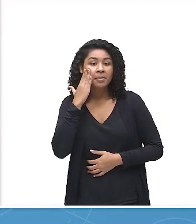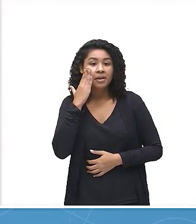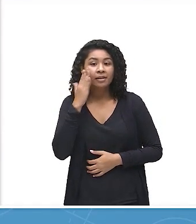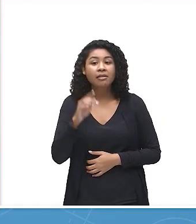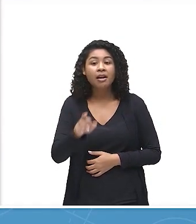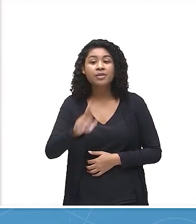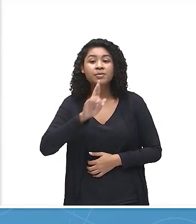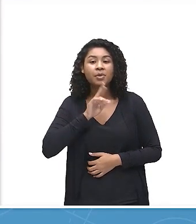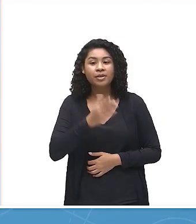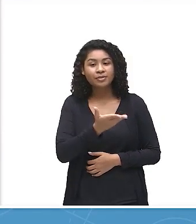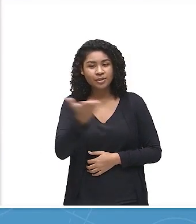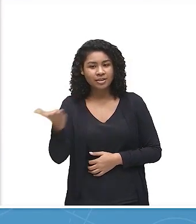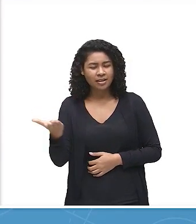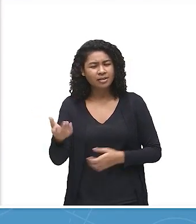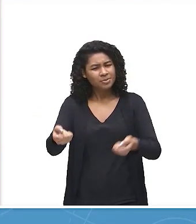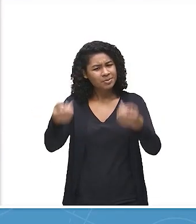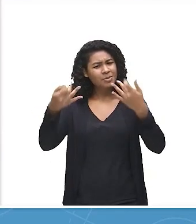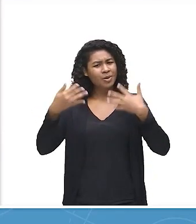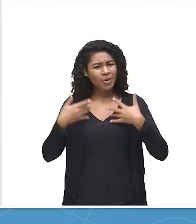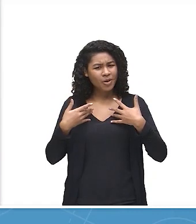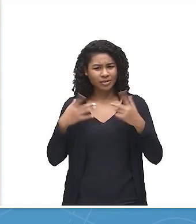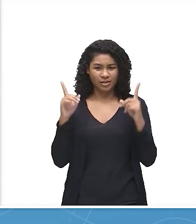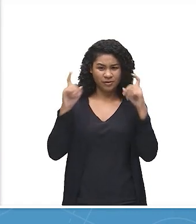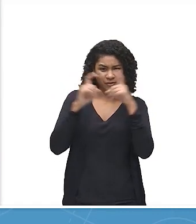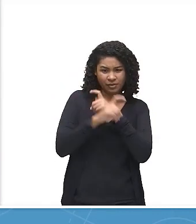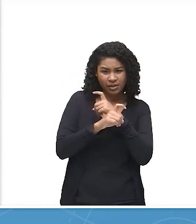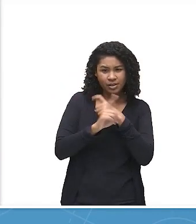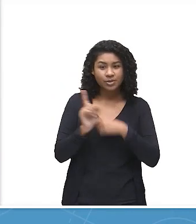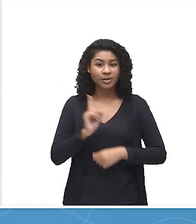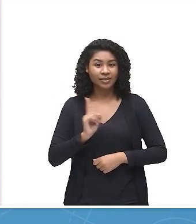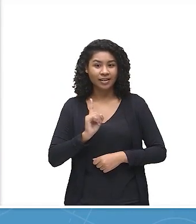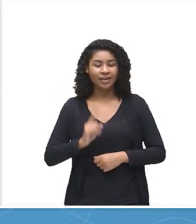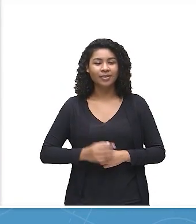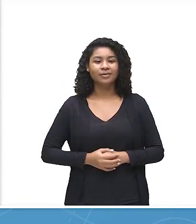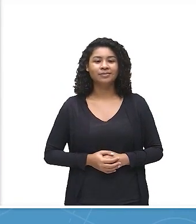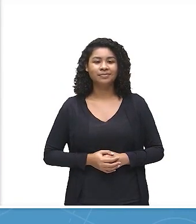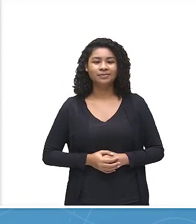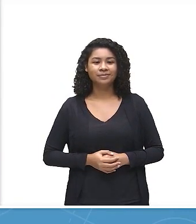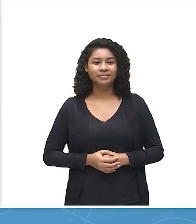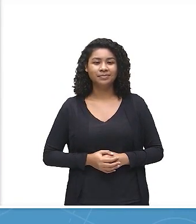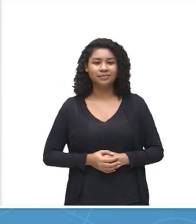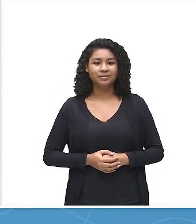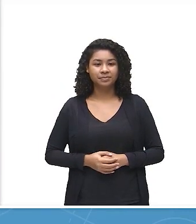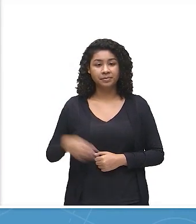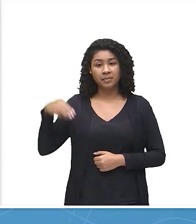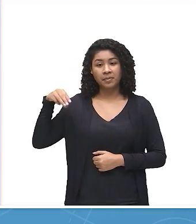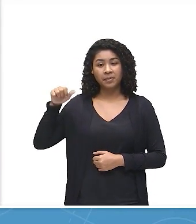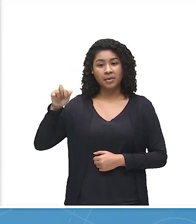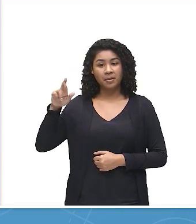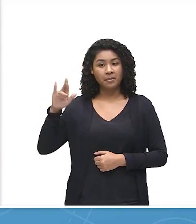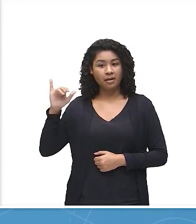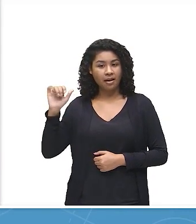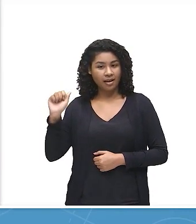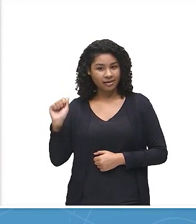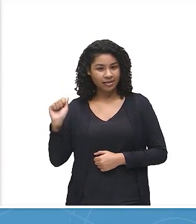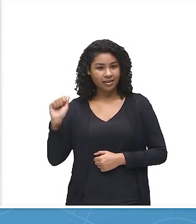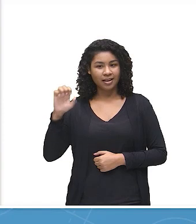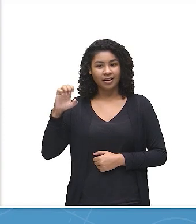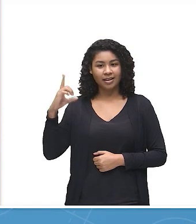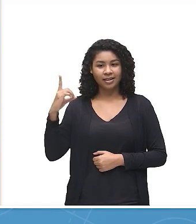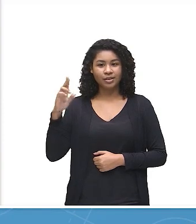eu gostaria de ver com vocês o que vocês responderam, né? Tem a letra A, it's in the